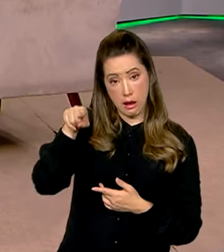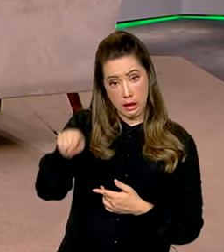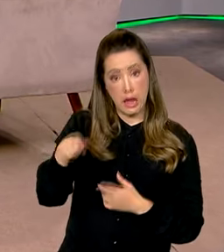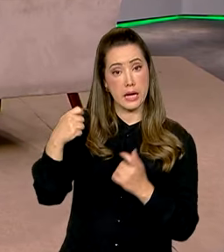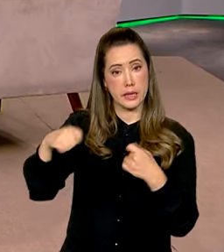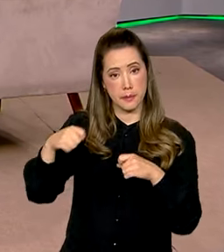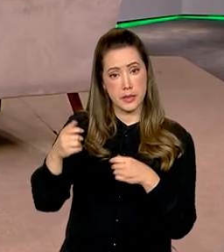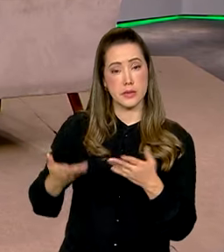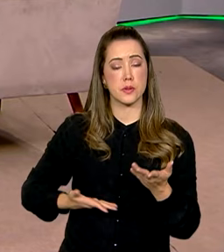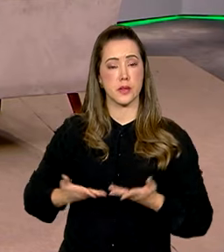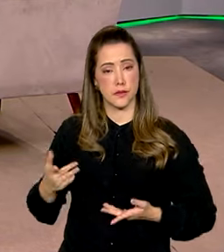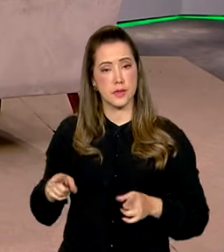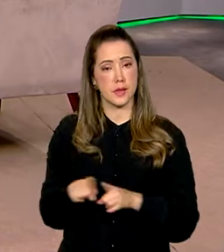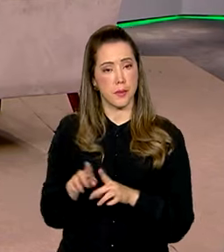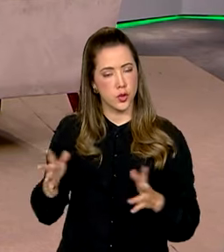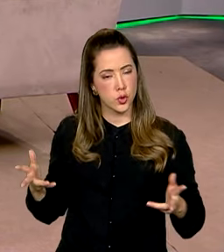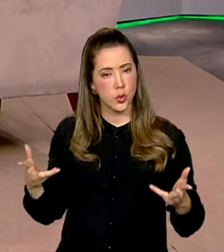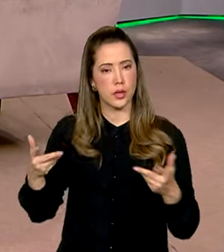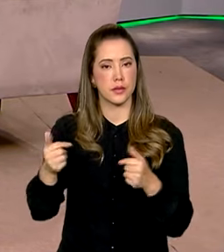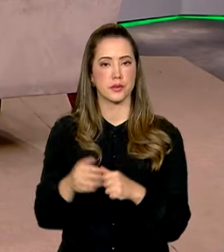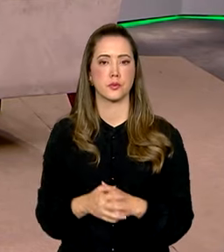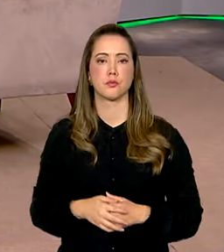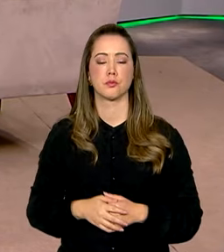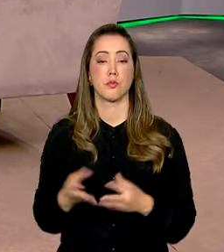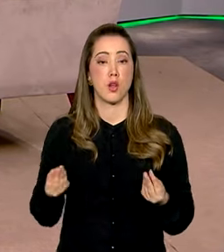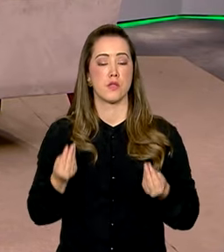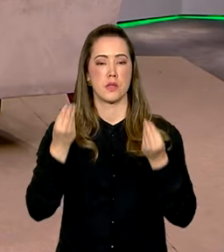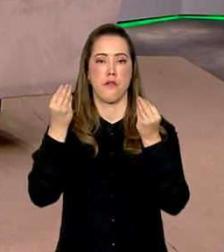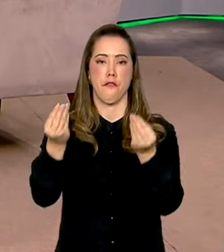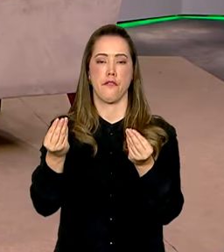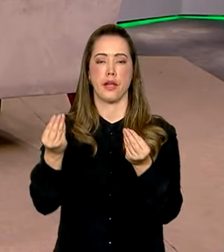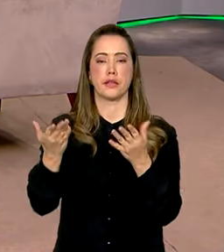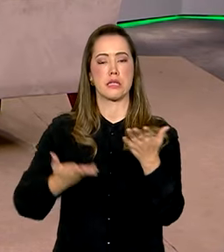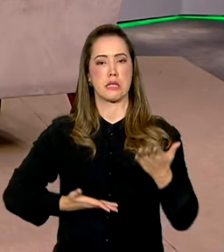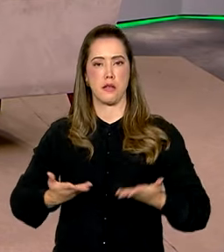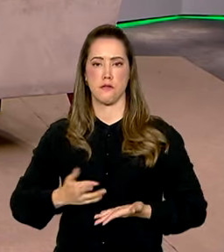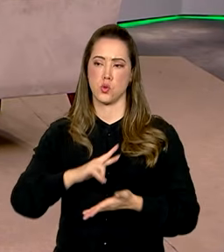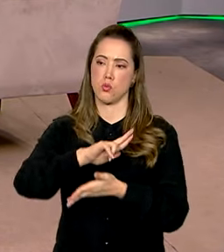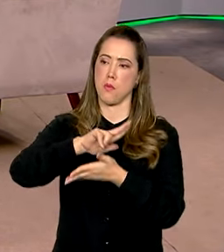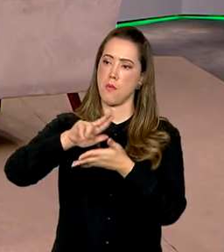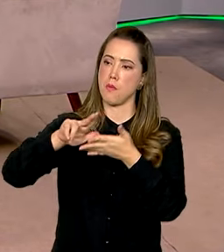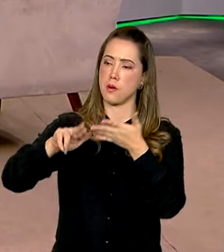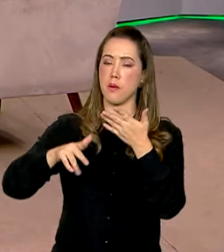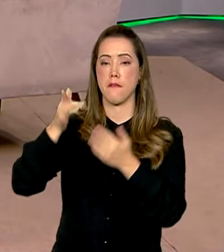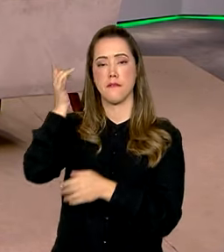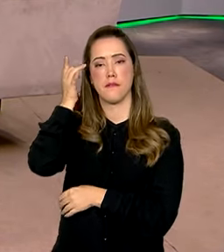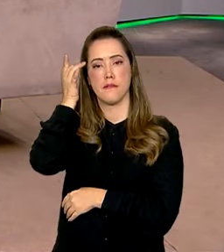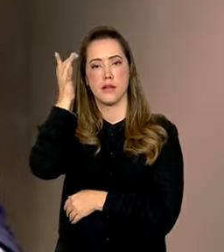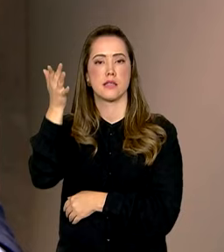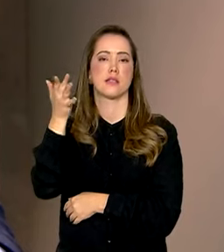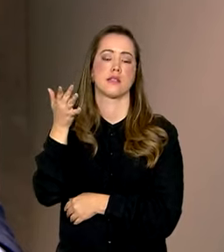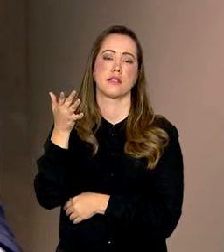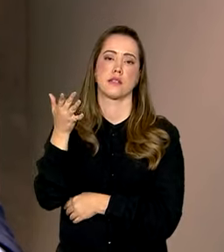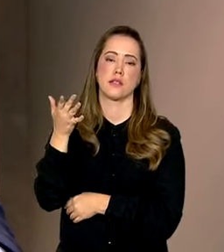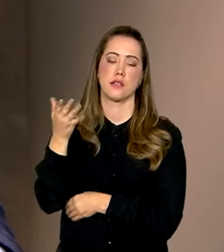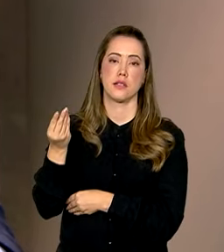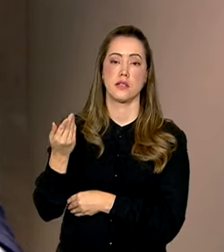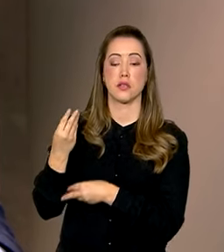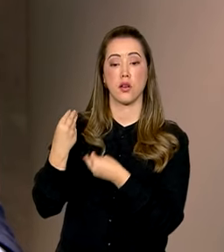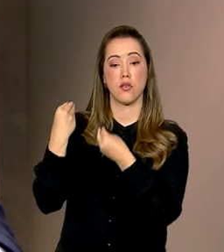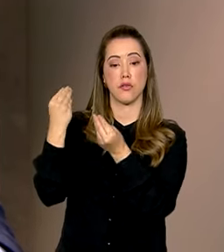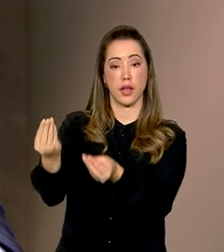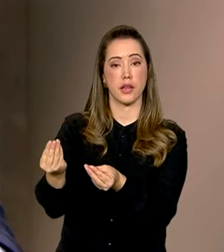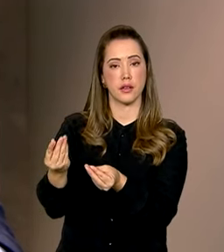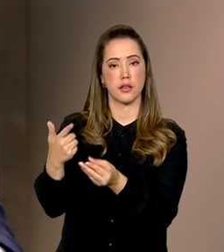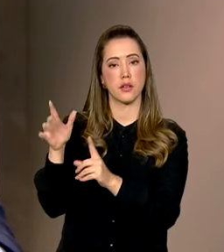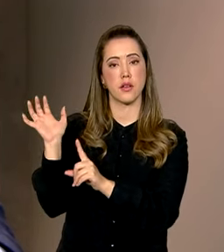qualidade. E além de democratizar o acesso aos serviços, facilita muito a prestação de serviço, ou seja,